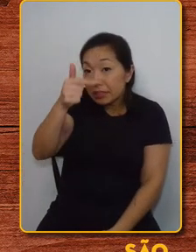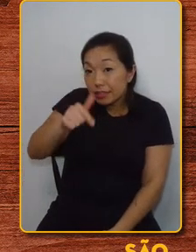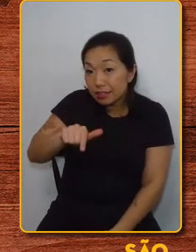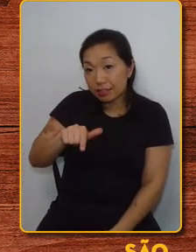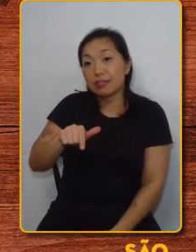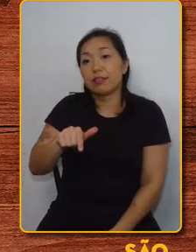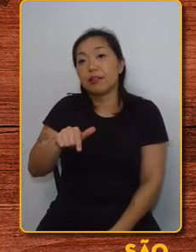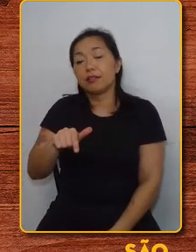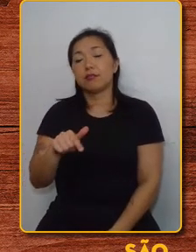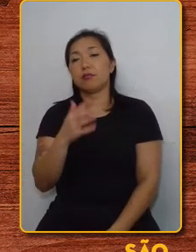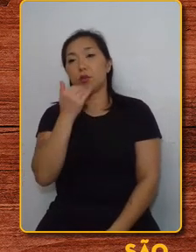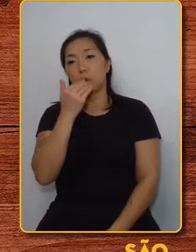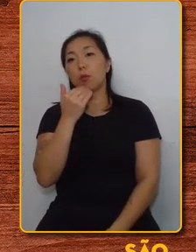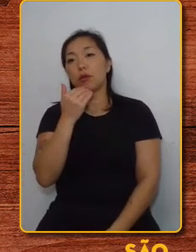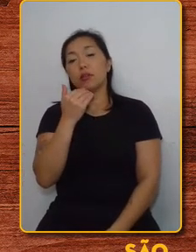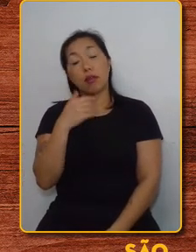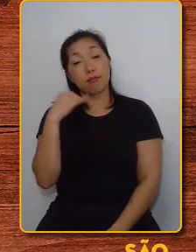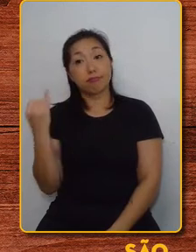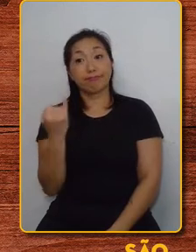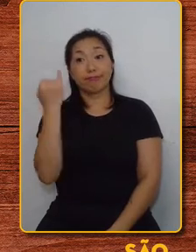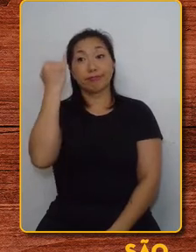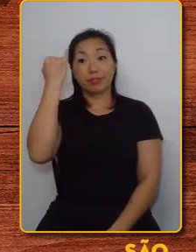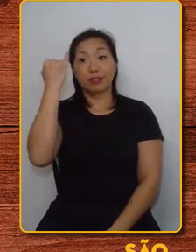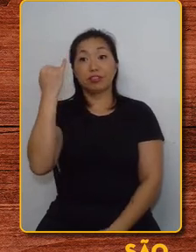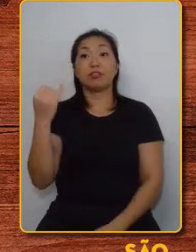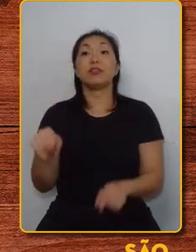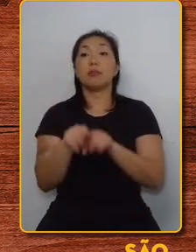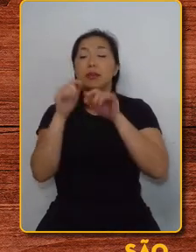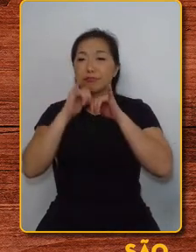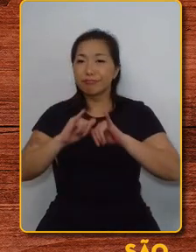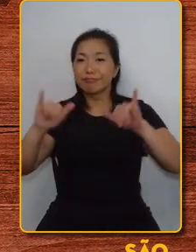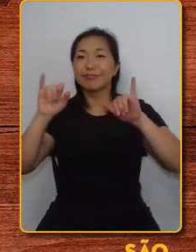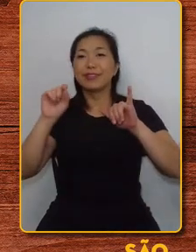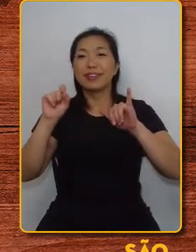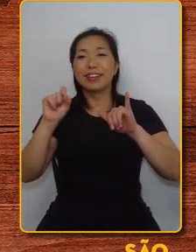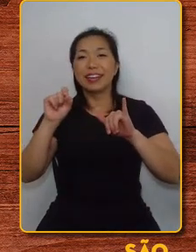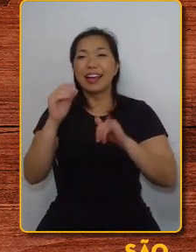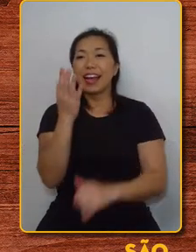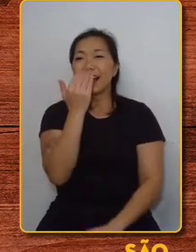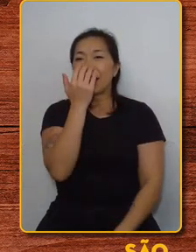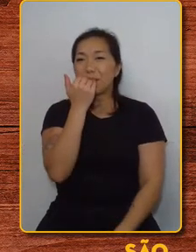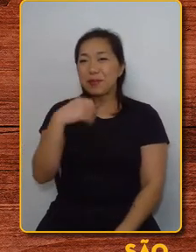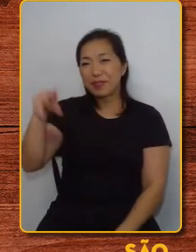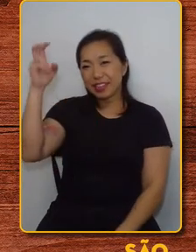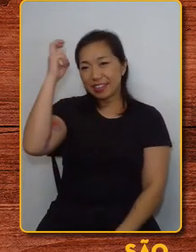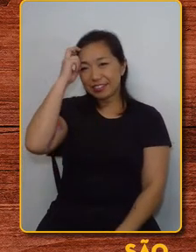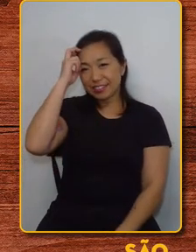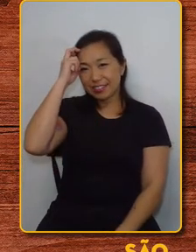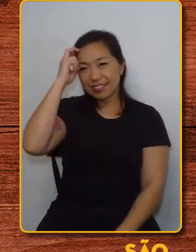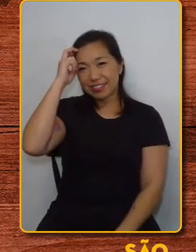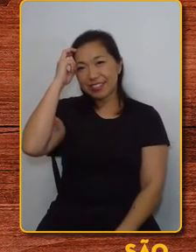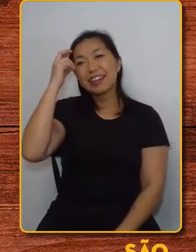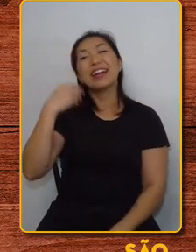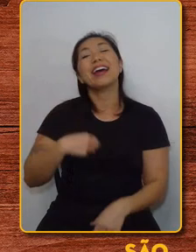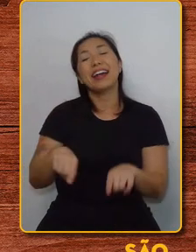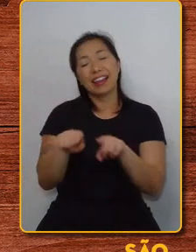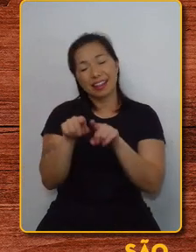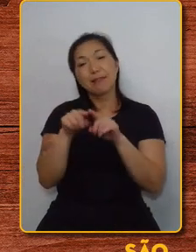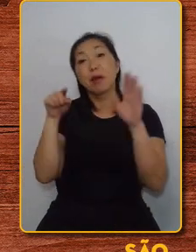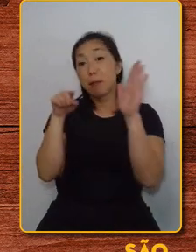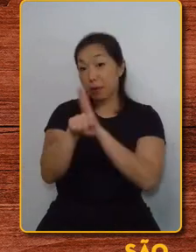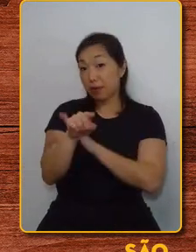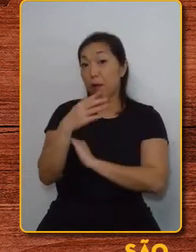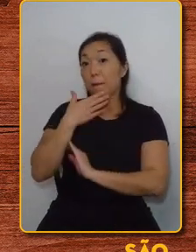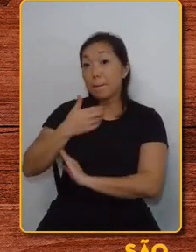nosso, né, comida e cultura, não é? Ah, eu não ia deixar de te perguntar, Graziano. O melhor caminho